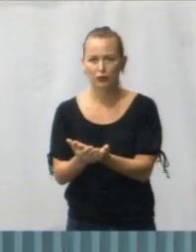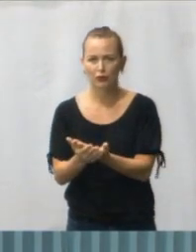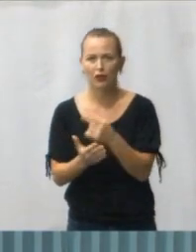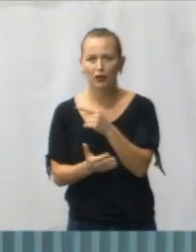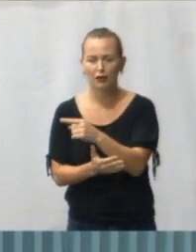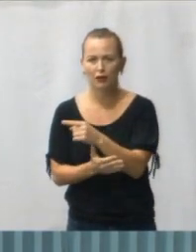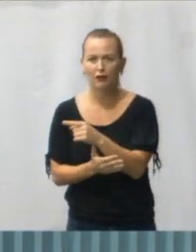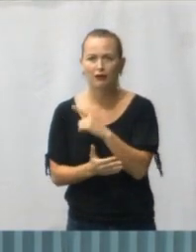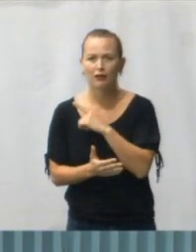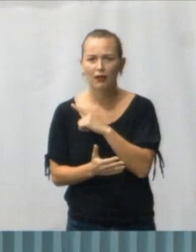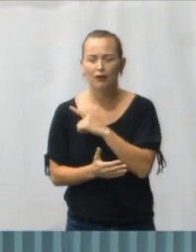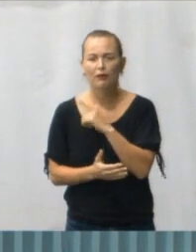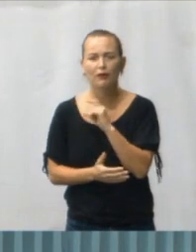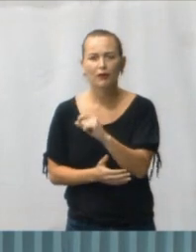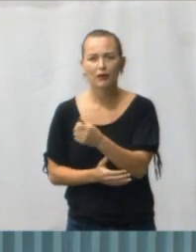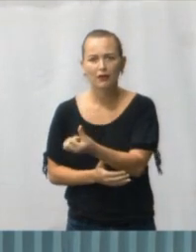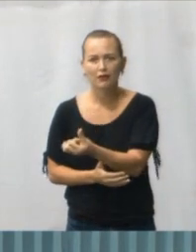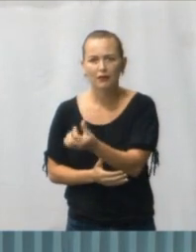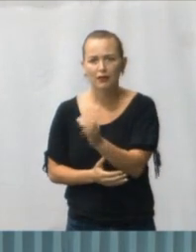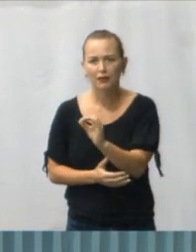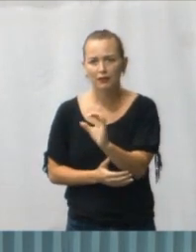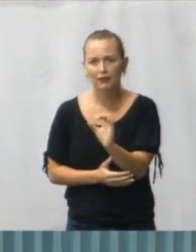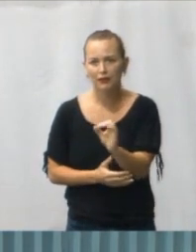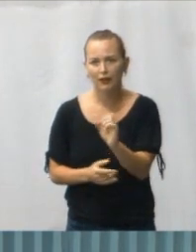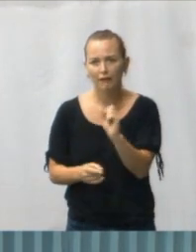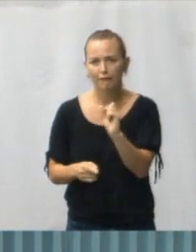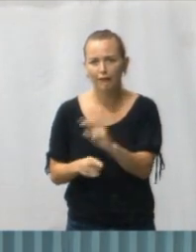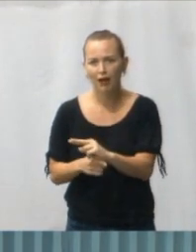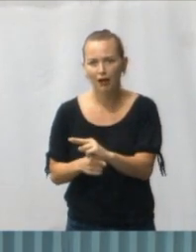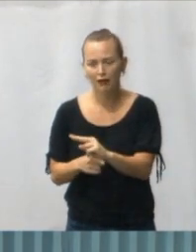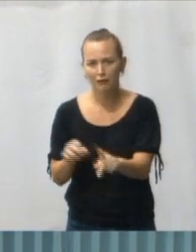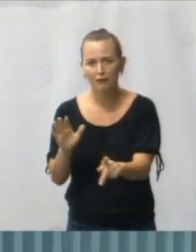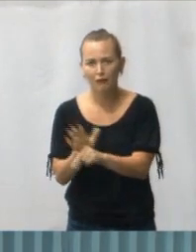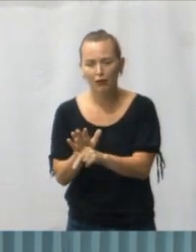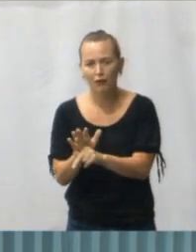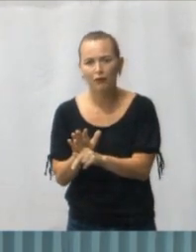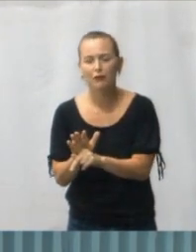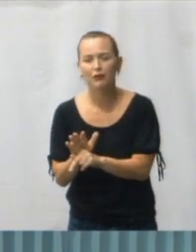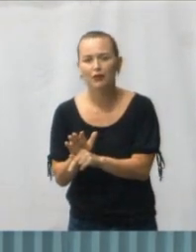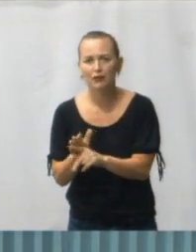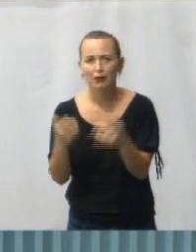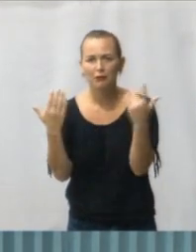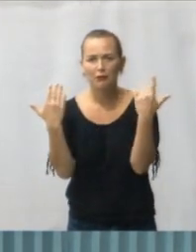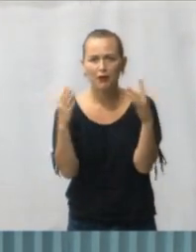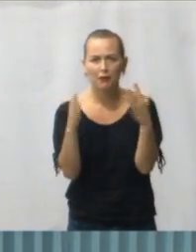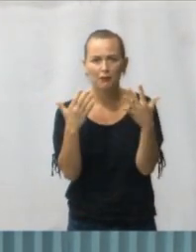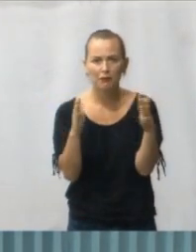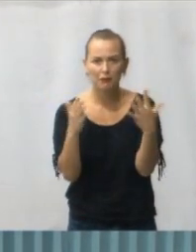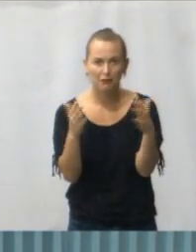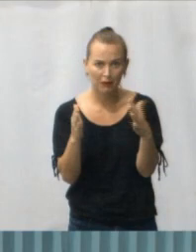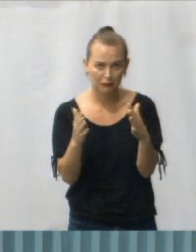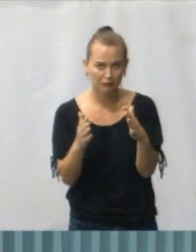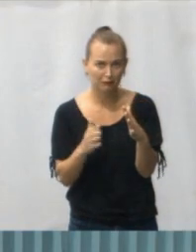para atender o bairro. Eu fico feliz e parabenizo o prefeito Lourenço Pasolini, a nossa secretária Juliana, atendendo o pedido do vereador e